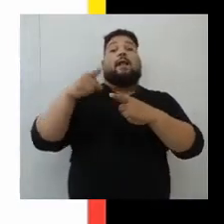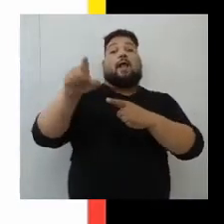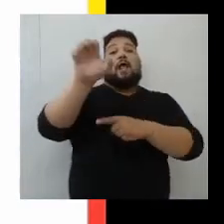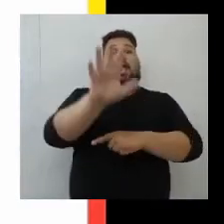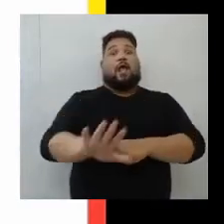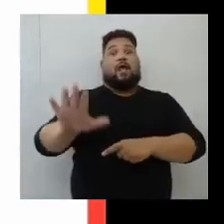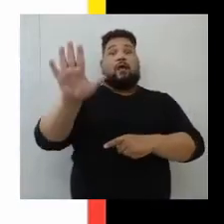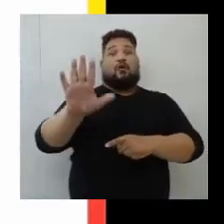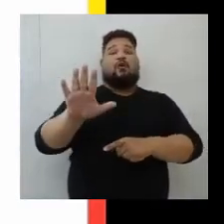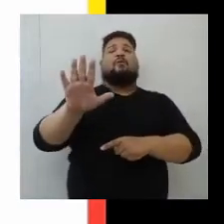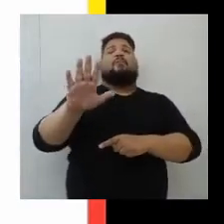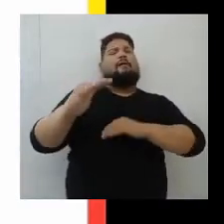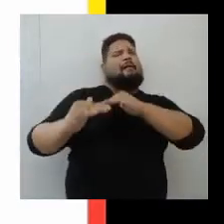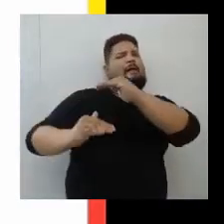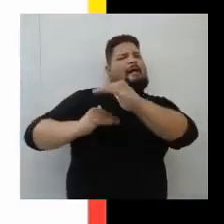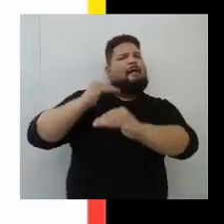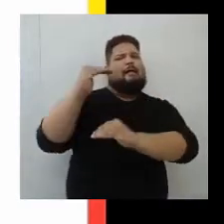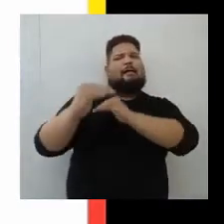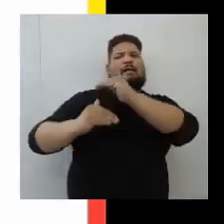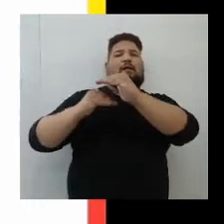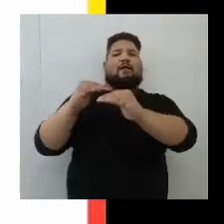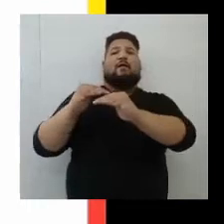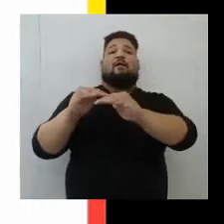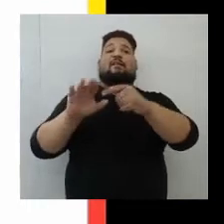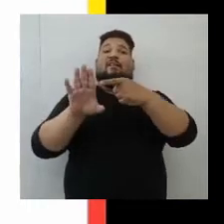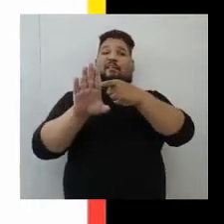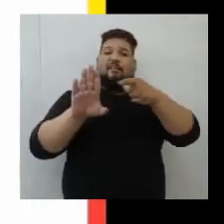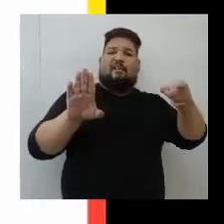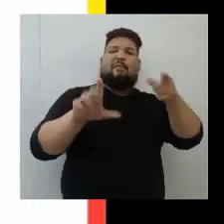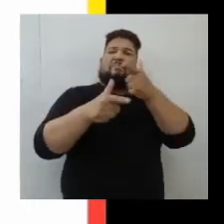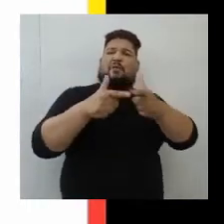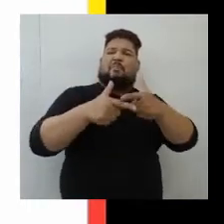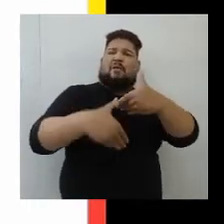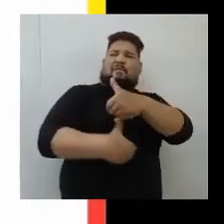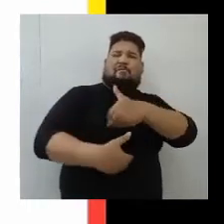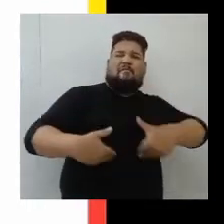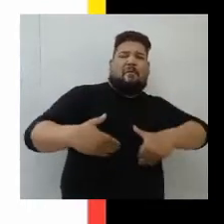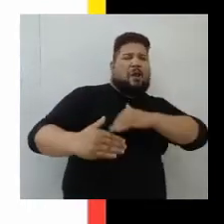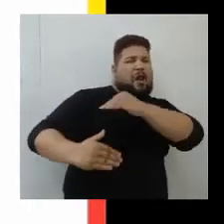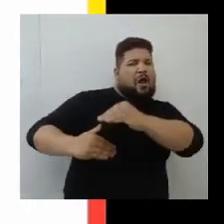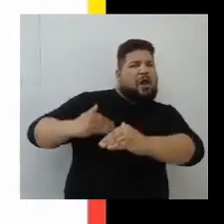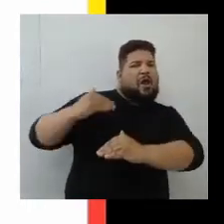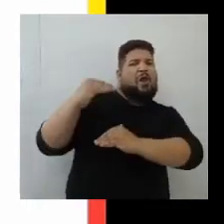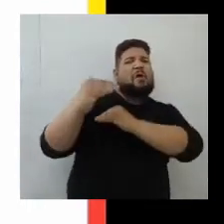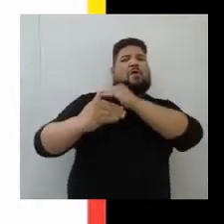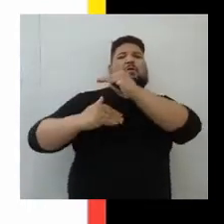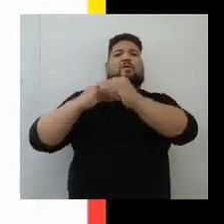se recuperar desse período de grande fome de forma